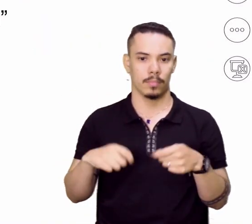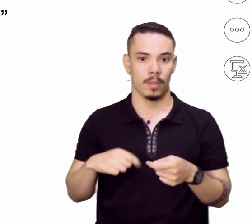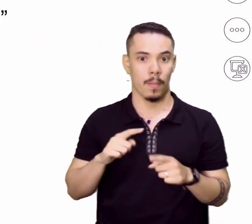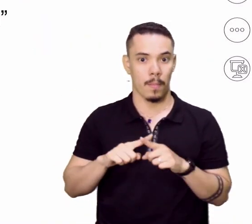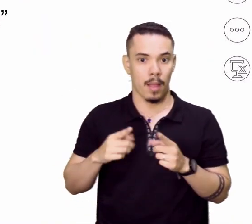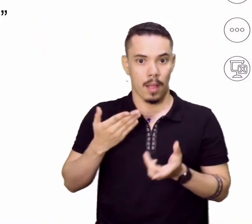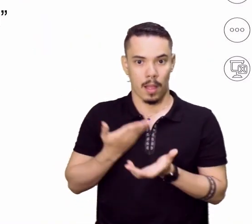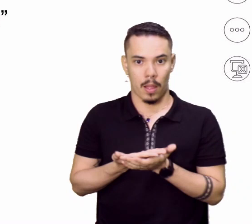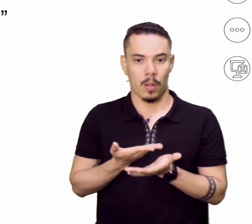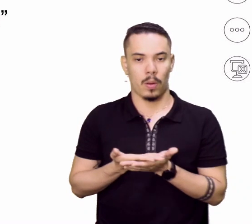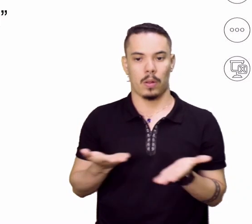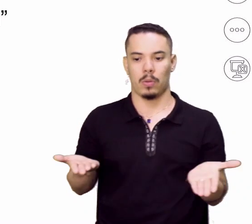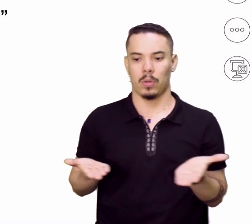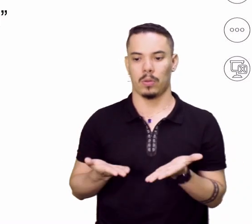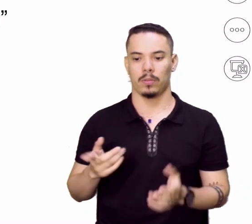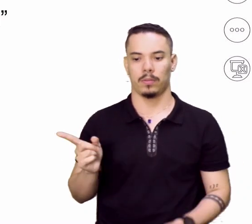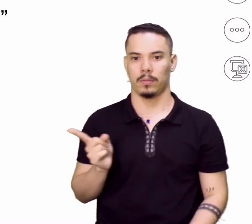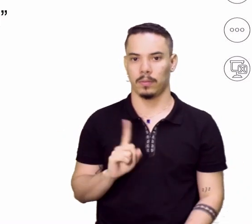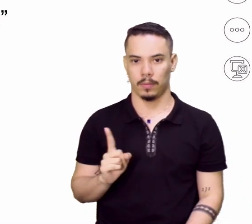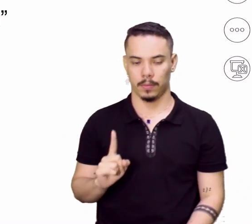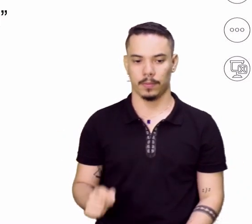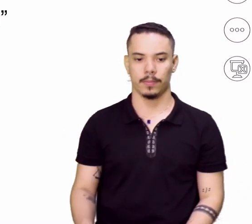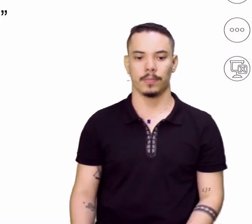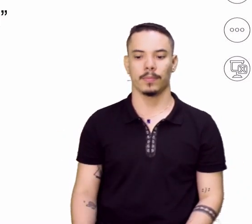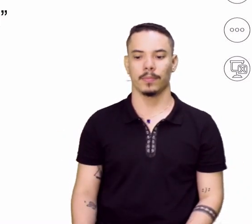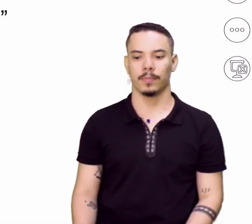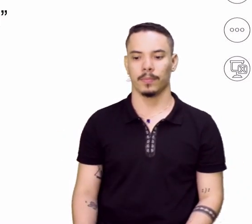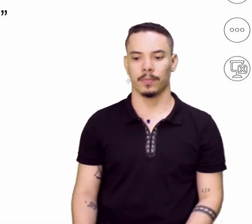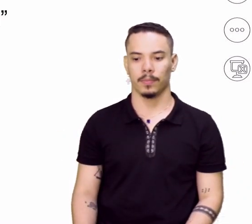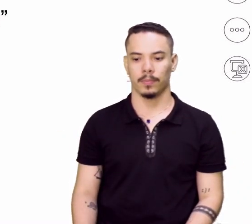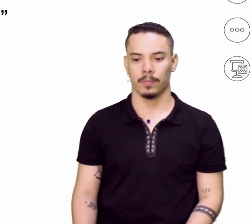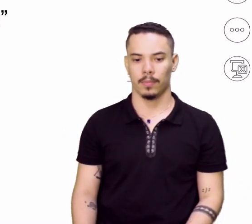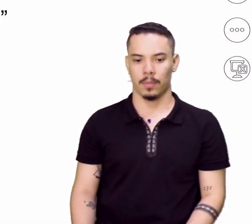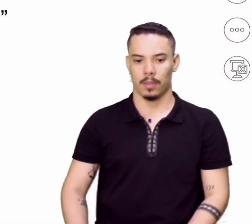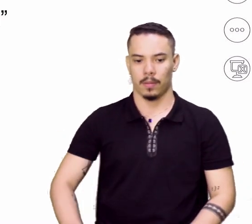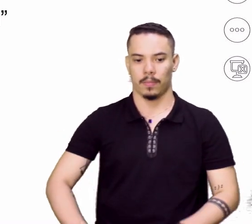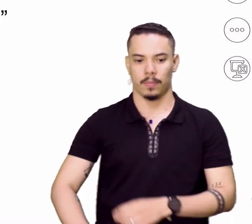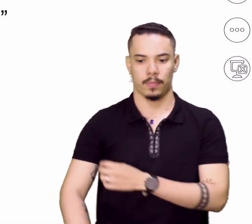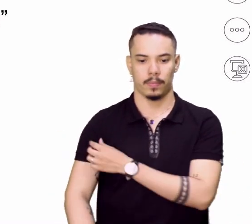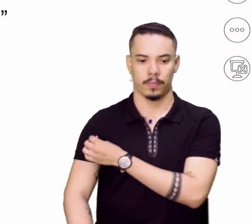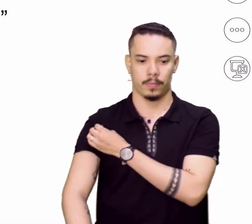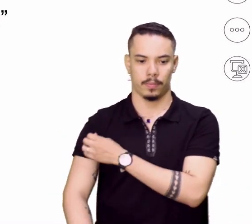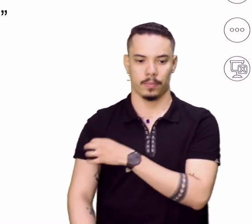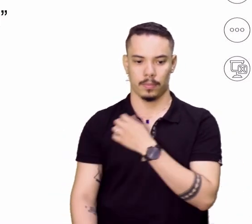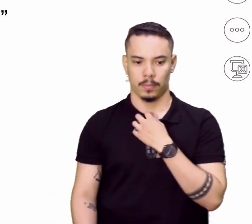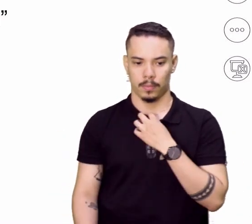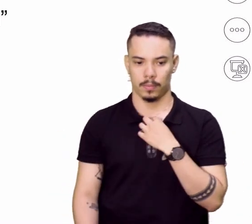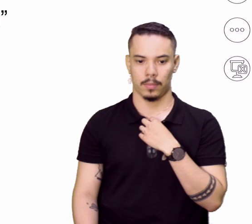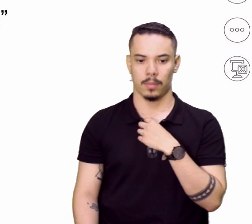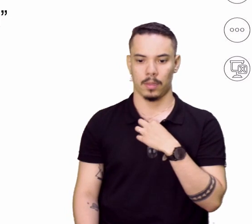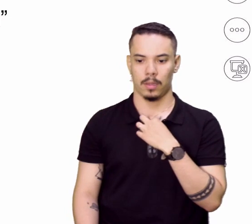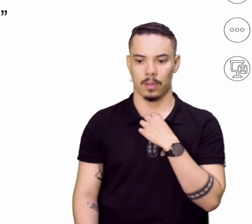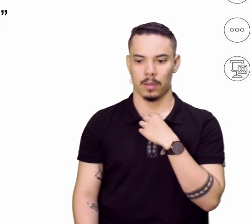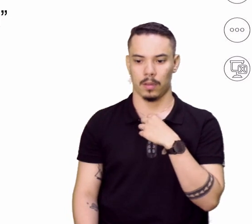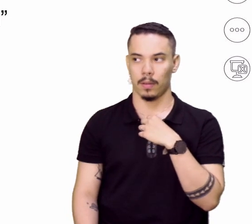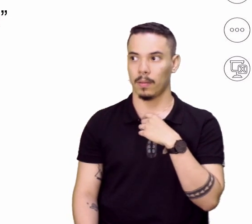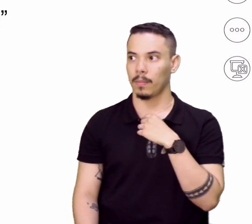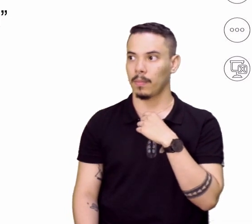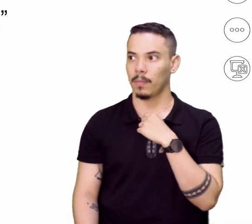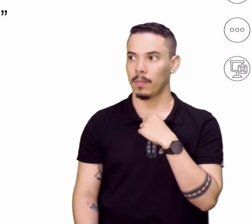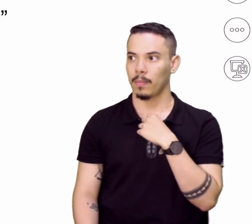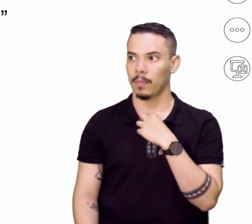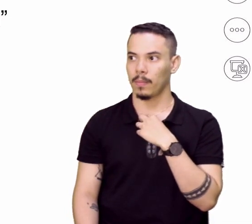de hoje. Então, olha só. Olha essa frase aqui, onde nós vamos